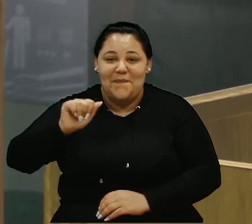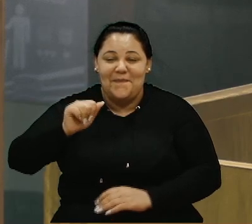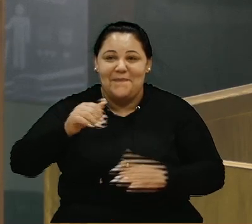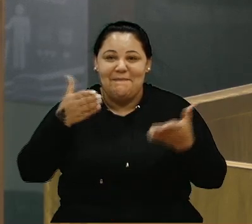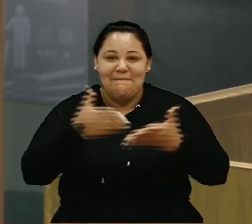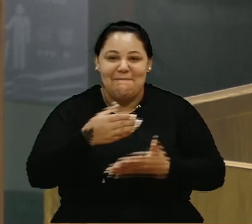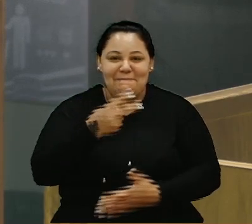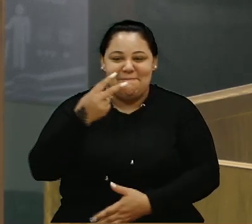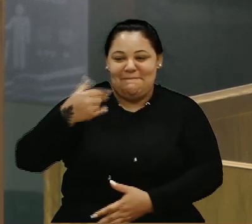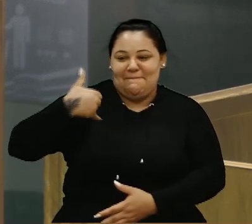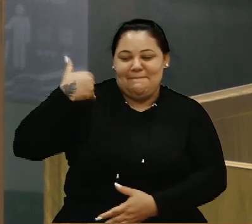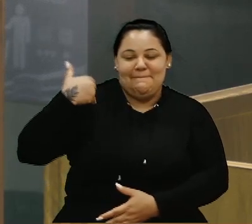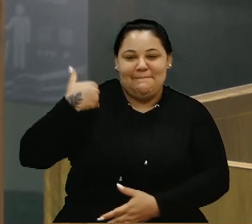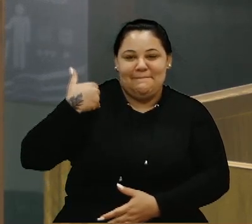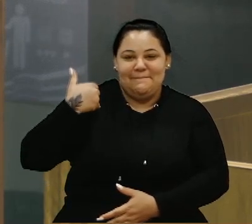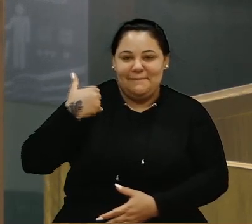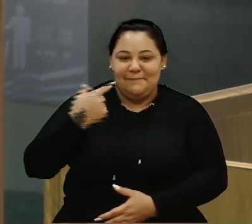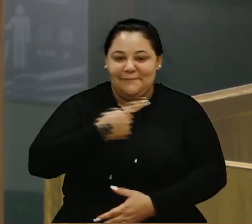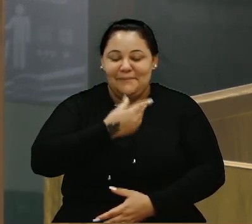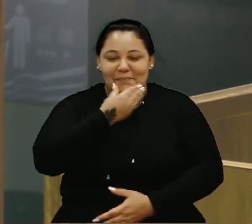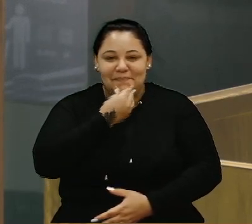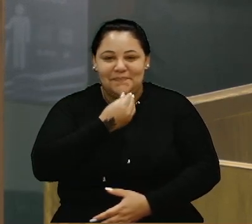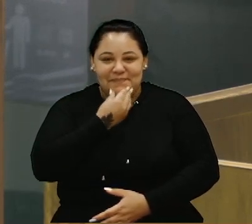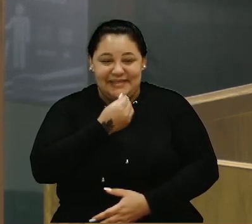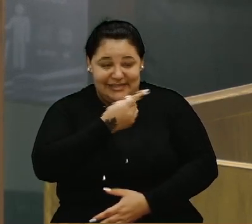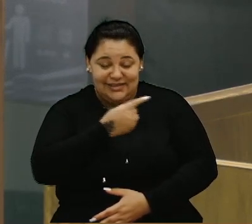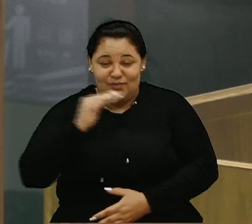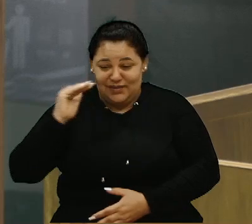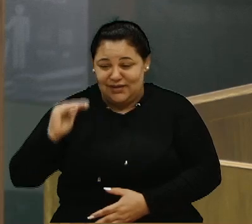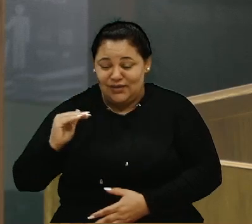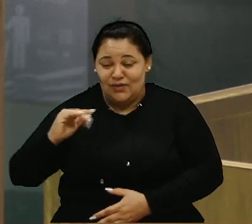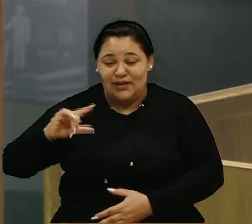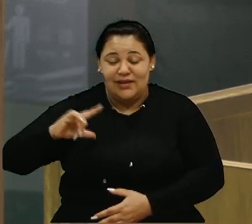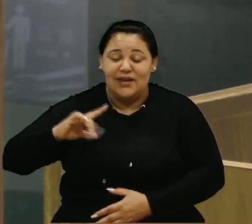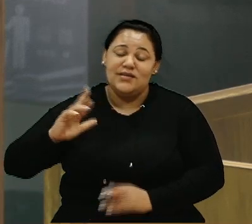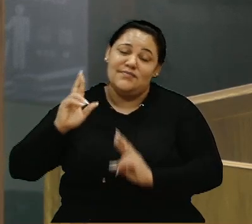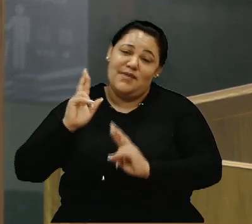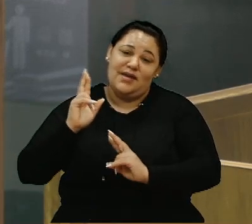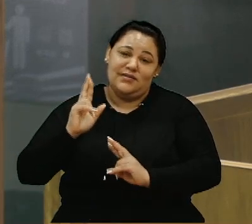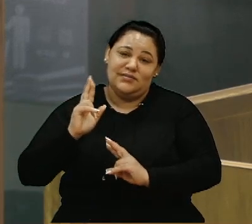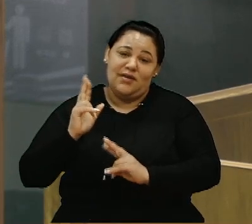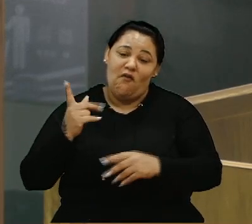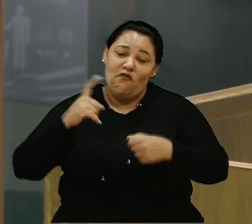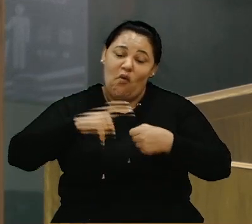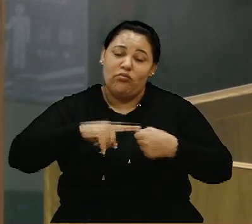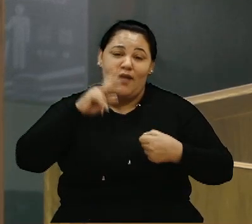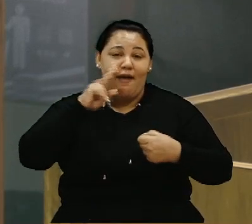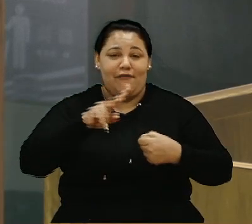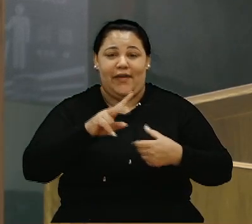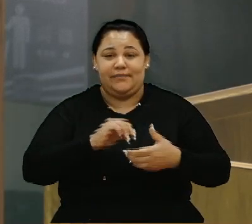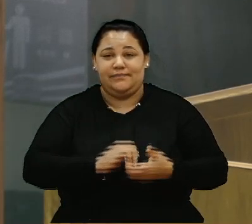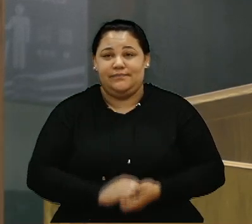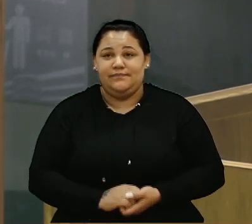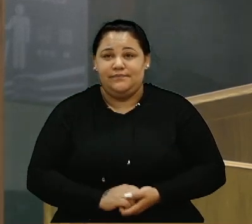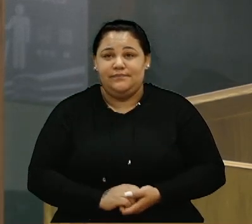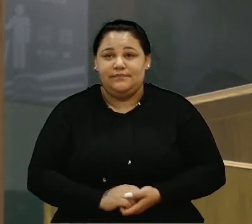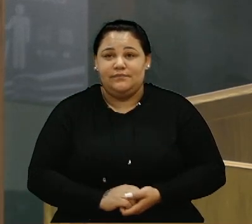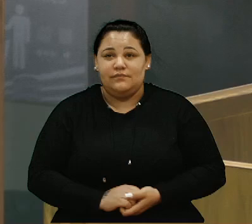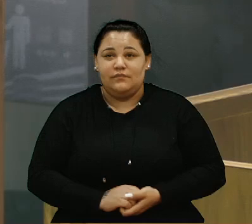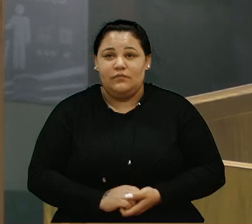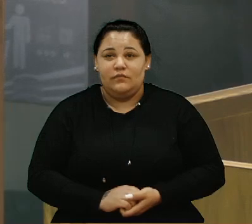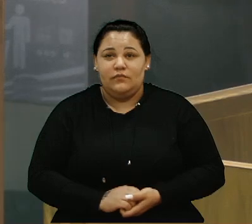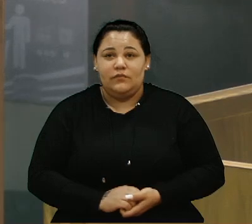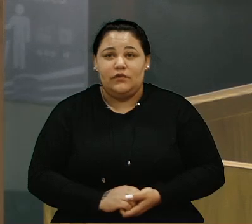idade, Theo Damian, ele tem uma esperança de voltar a enxergar. Voltar a ver